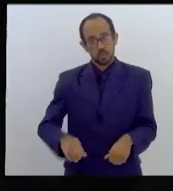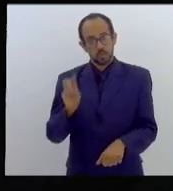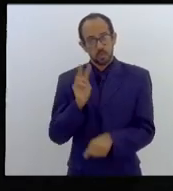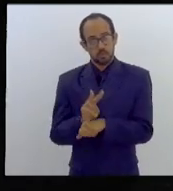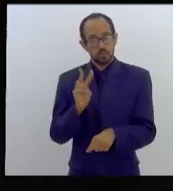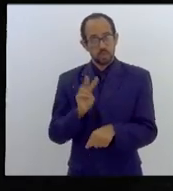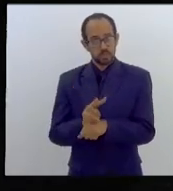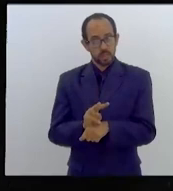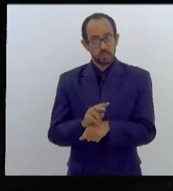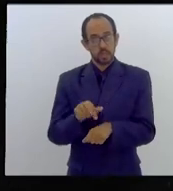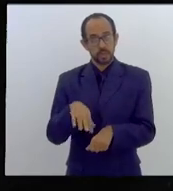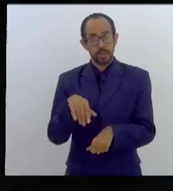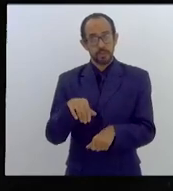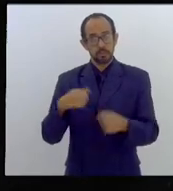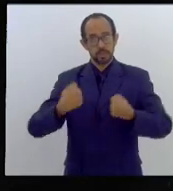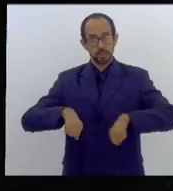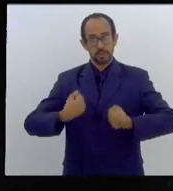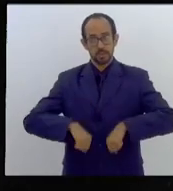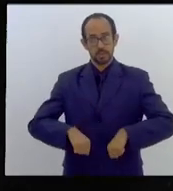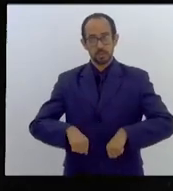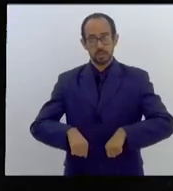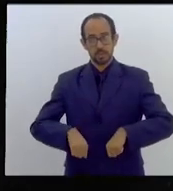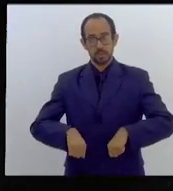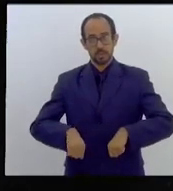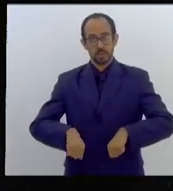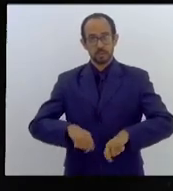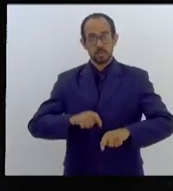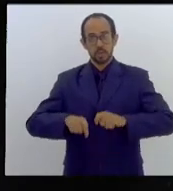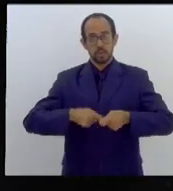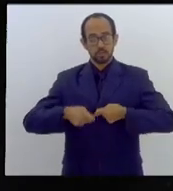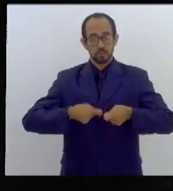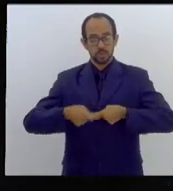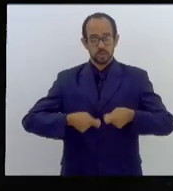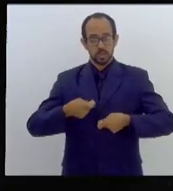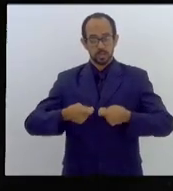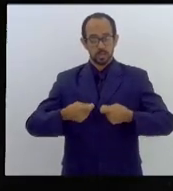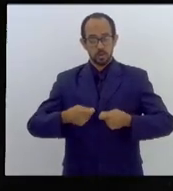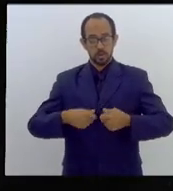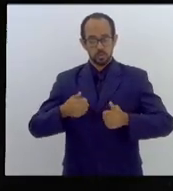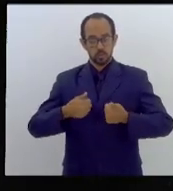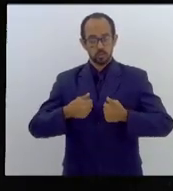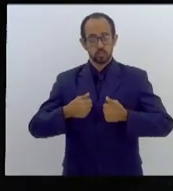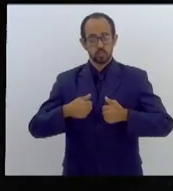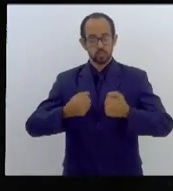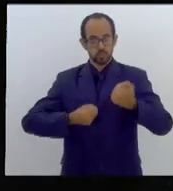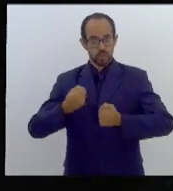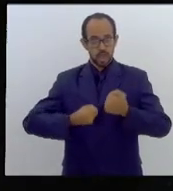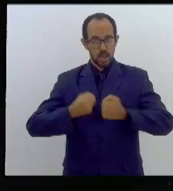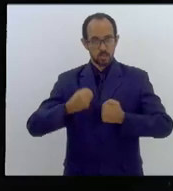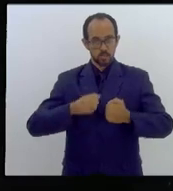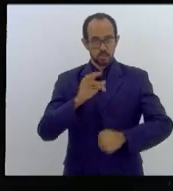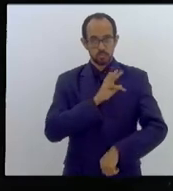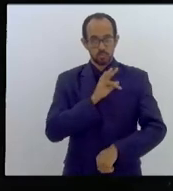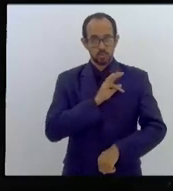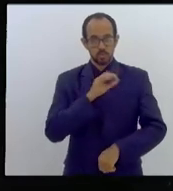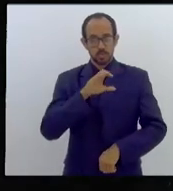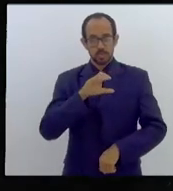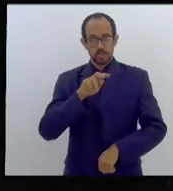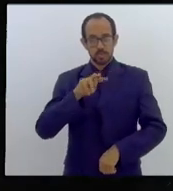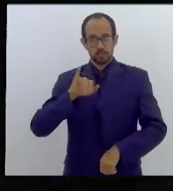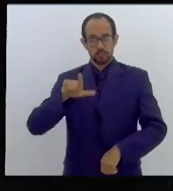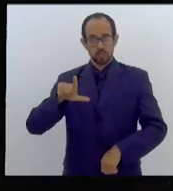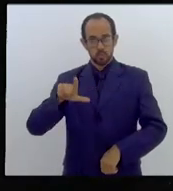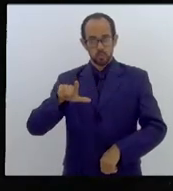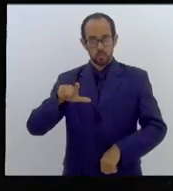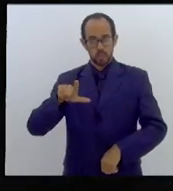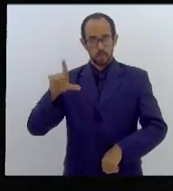no que se refere à gestão da frota, embora a frota da Polícia Civil seja infinitamente menor que a da frota